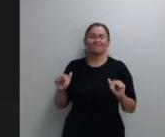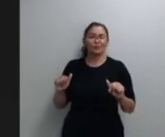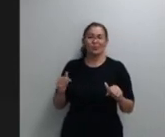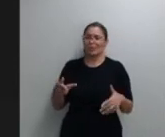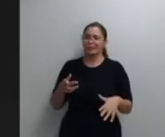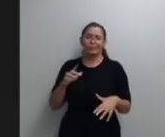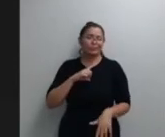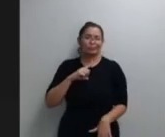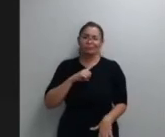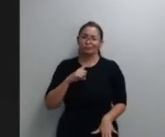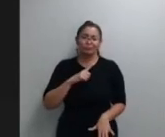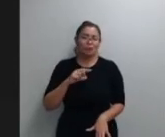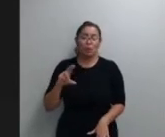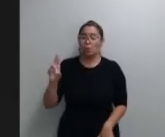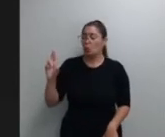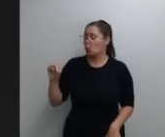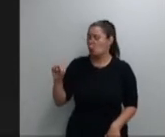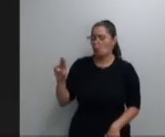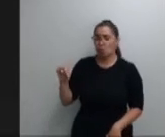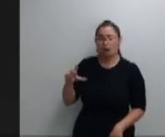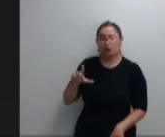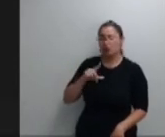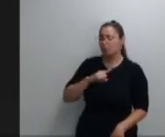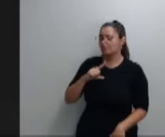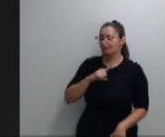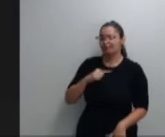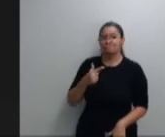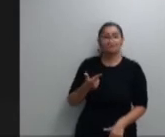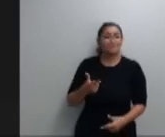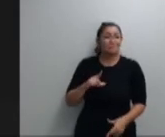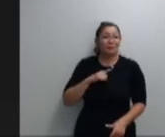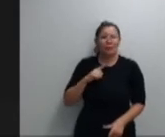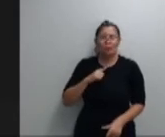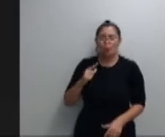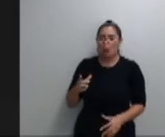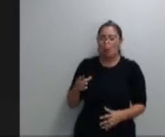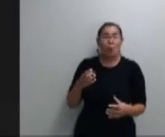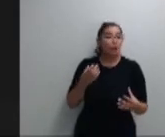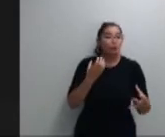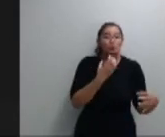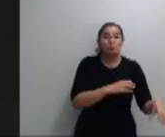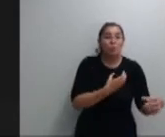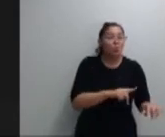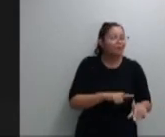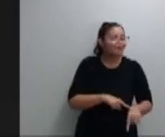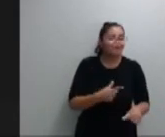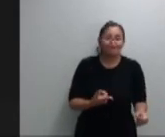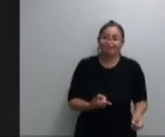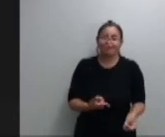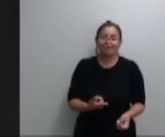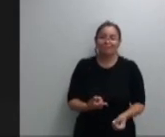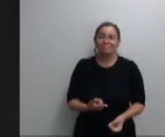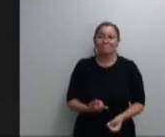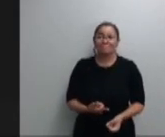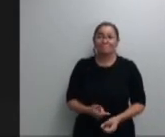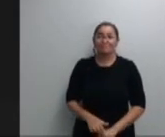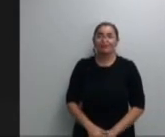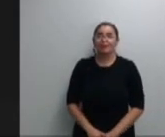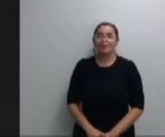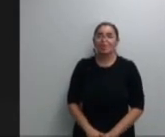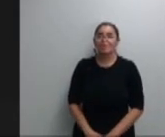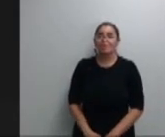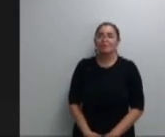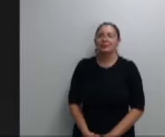nunca existiu em momento algum durante esse concurso. A ausência de limitação temporal